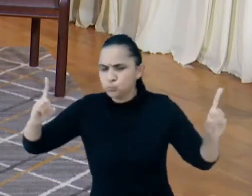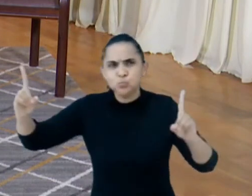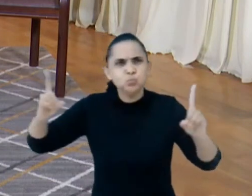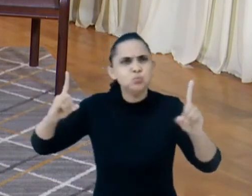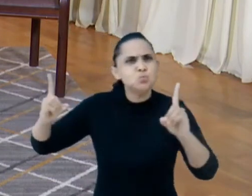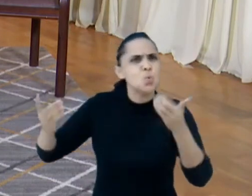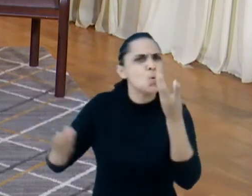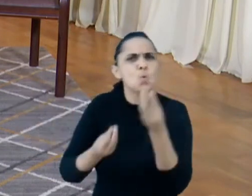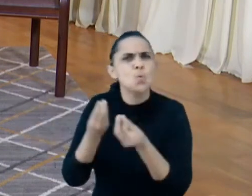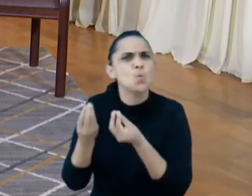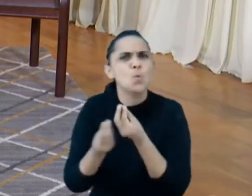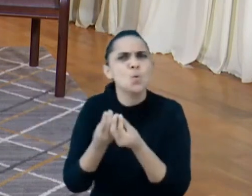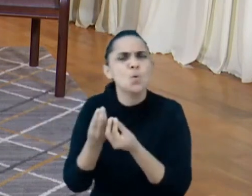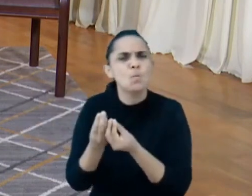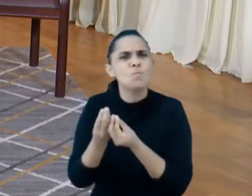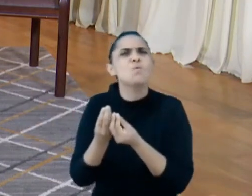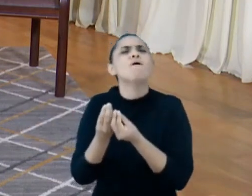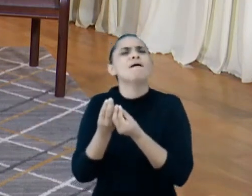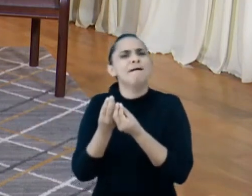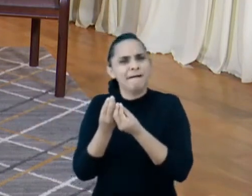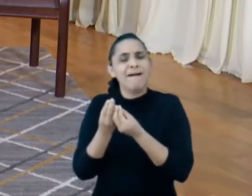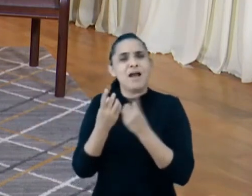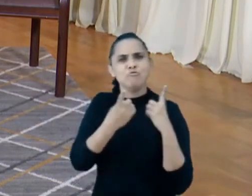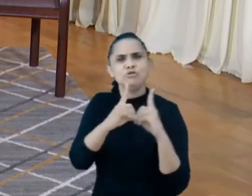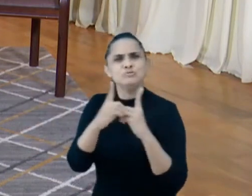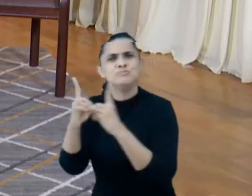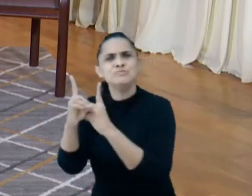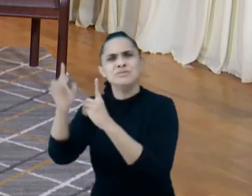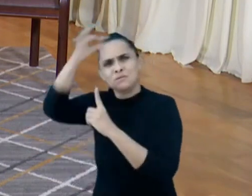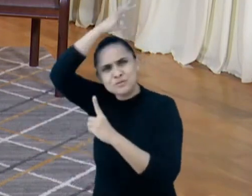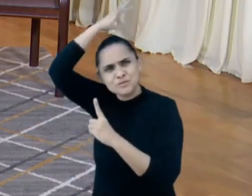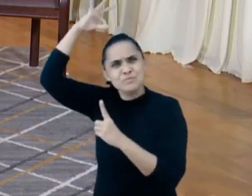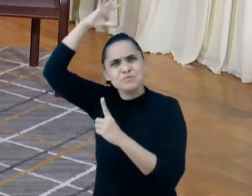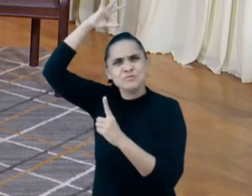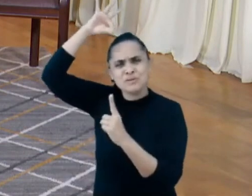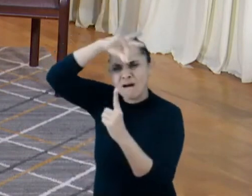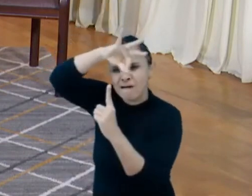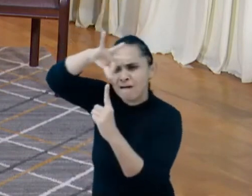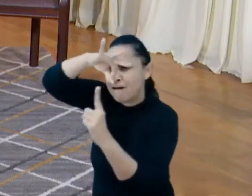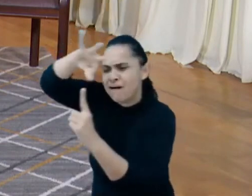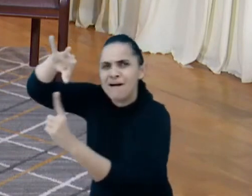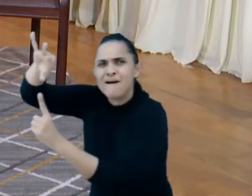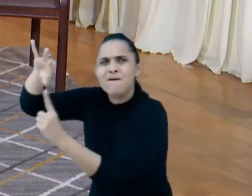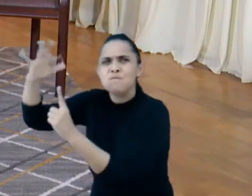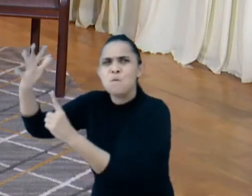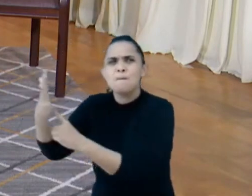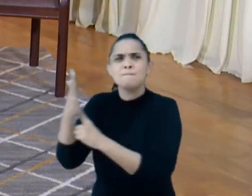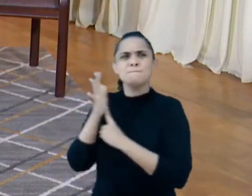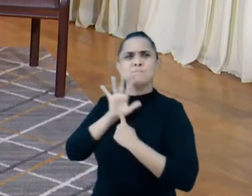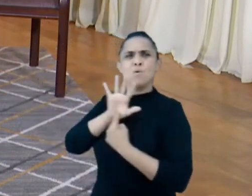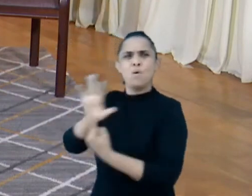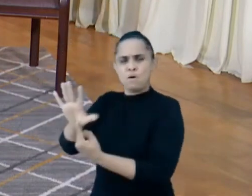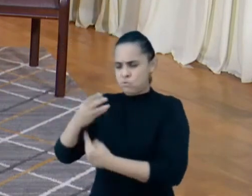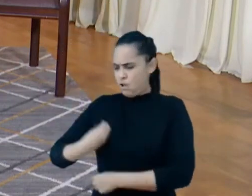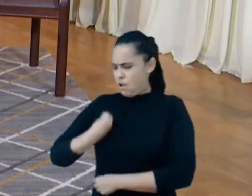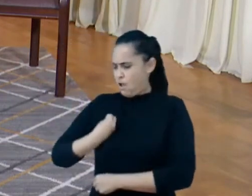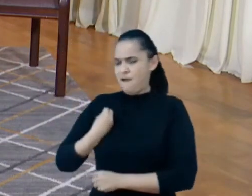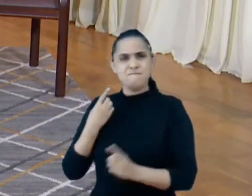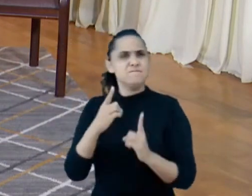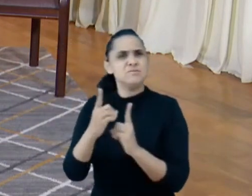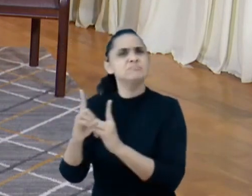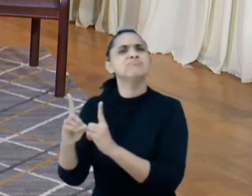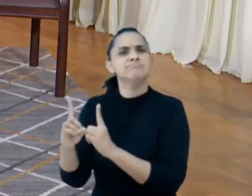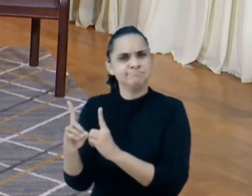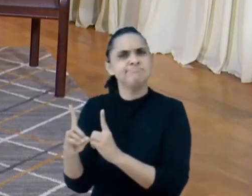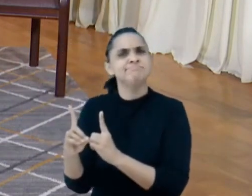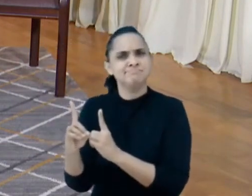discípulos, pelo poder do Espírito Santo que se manifestava através da vida dos discípulos, que se manifestava através